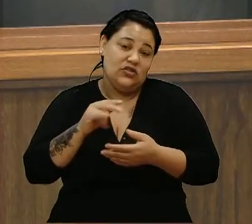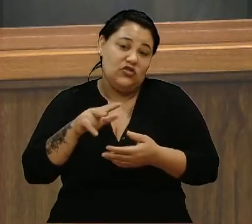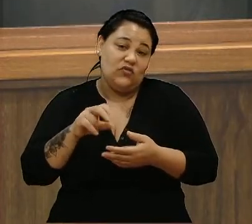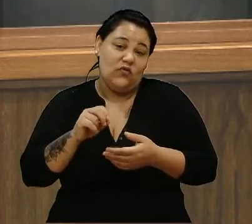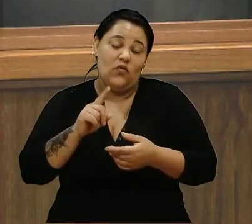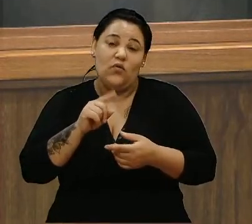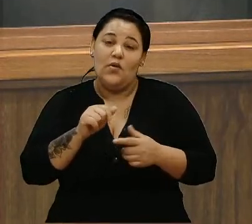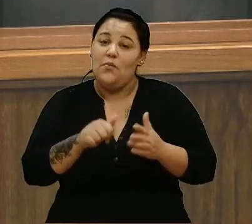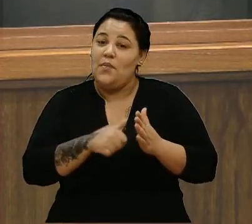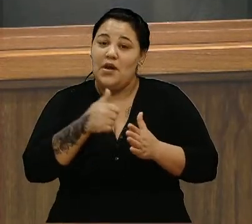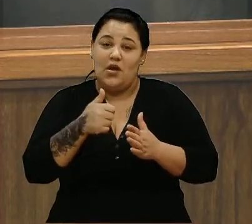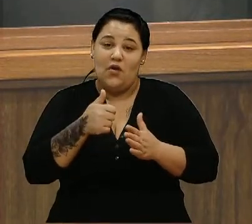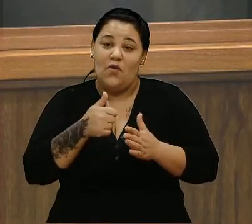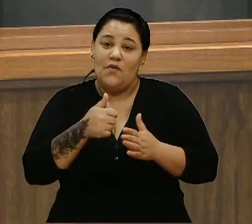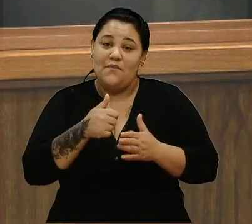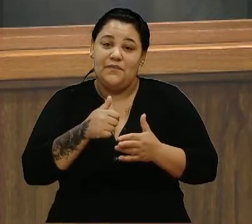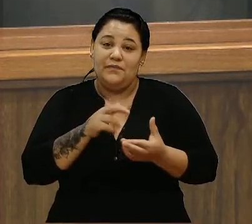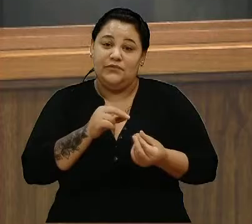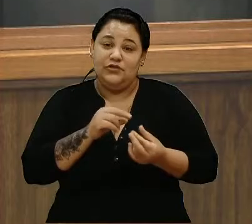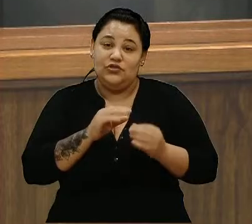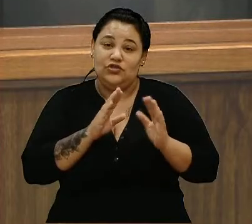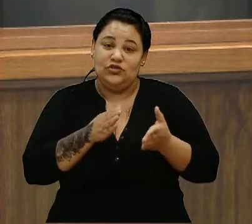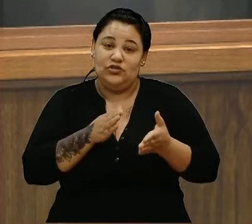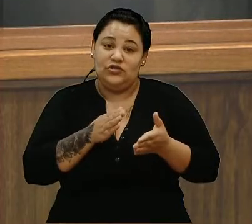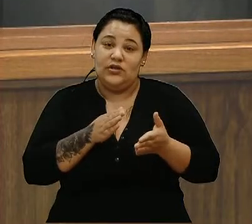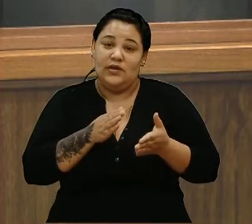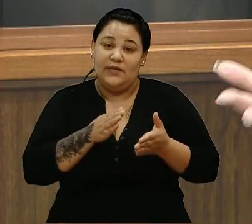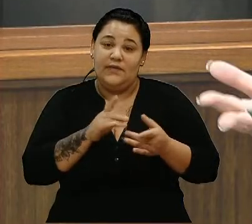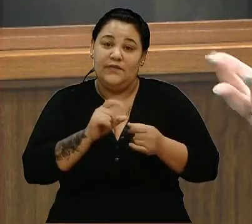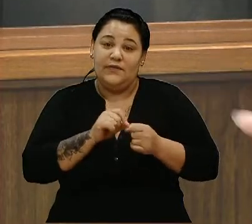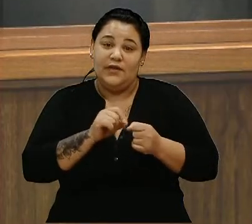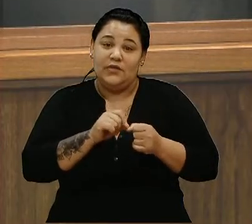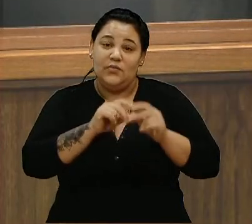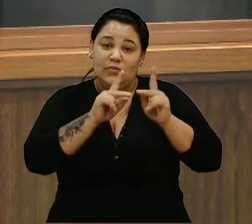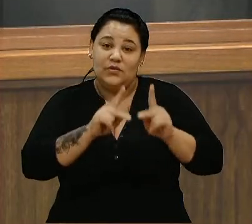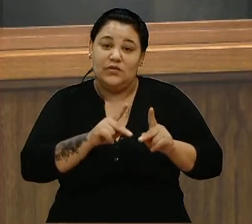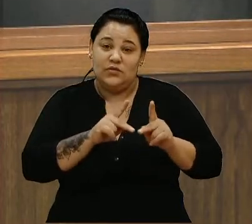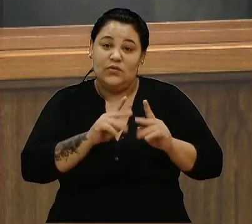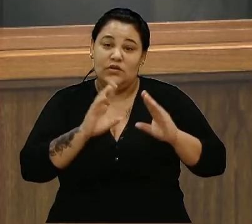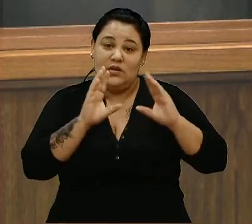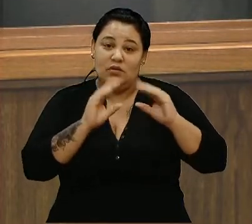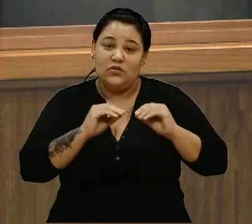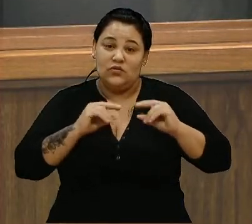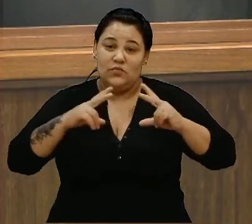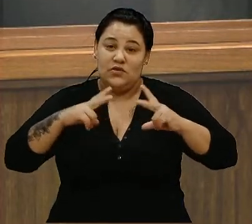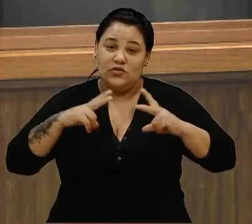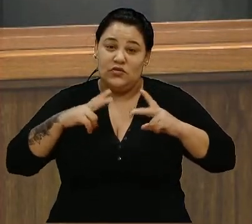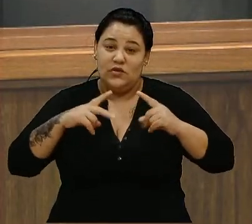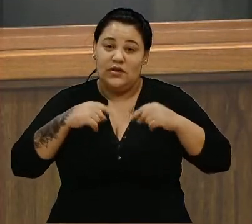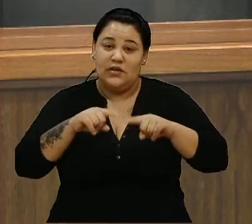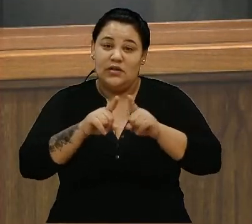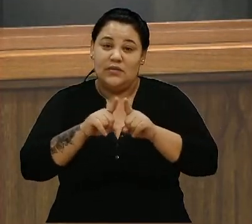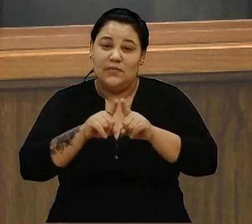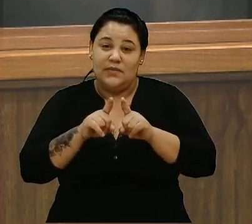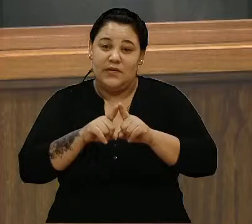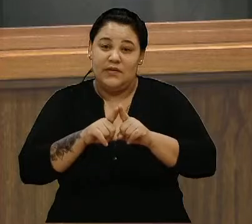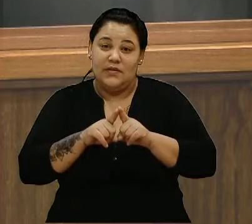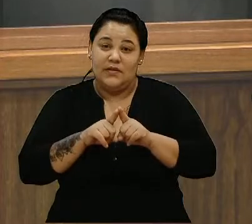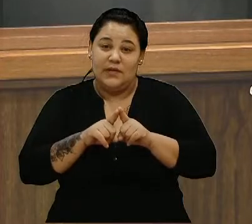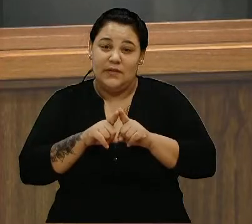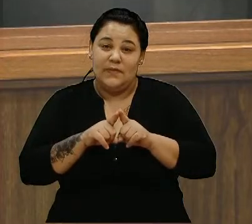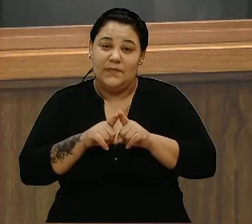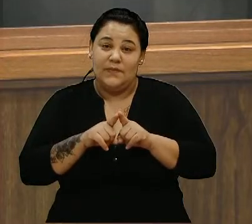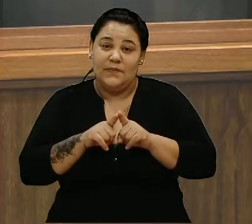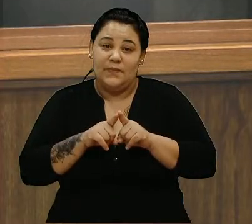melhor resíduo já foi coletado por pessoas durante a noite, individuais, ou pessoas,